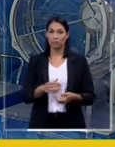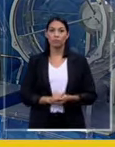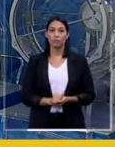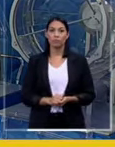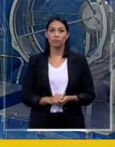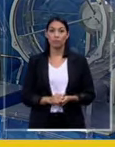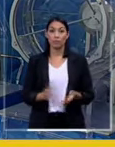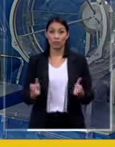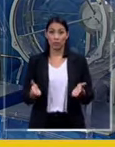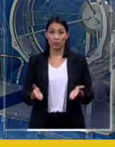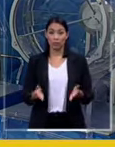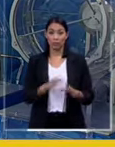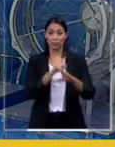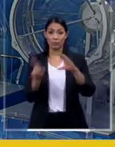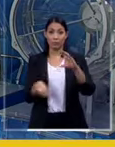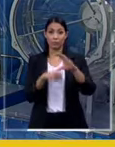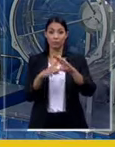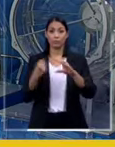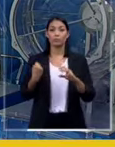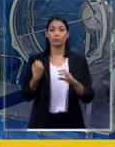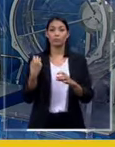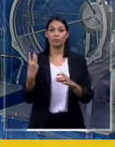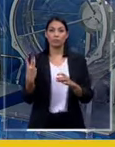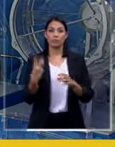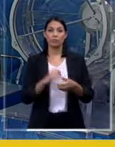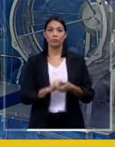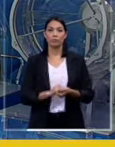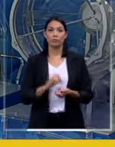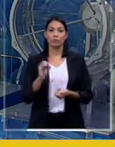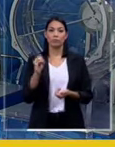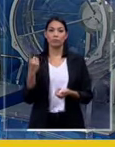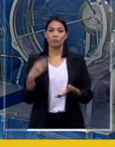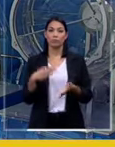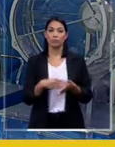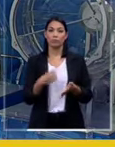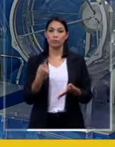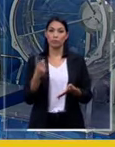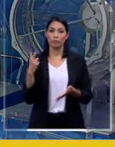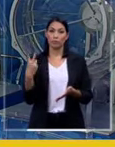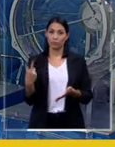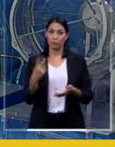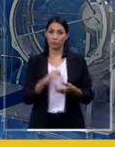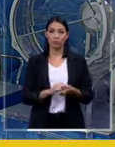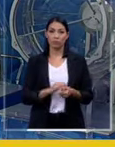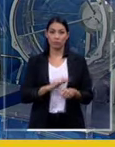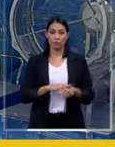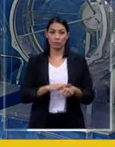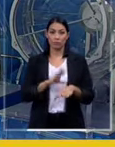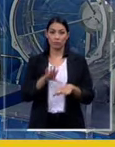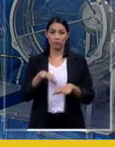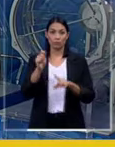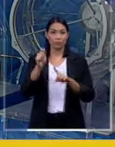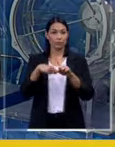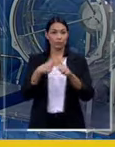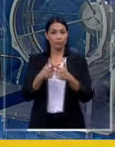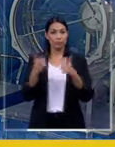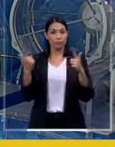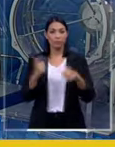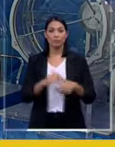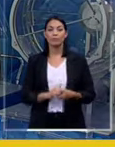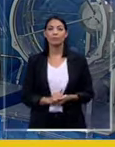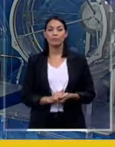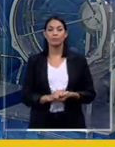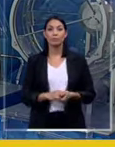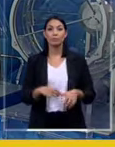cujo está presente no seu suporte as 12 bolas numeradas 0 a 12, para que seja realizado o sorteio do mês da sorte.